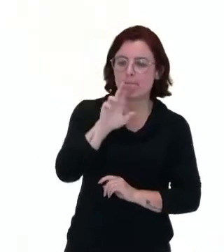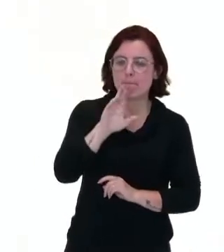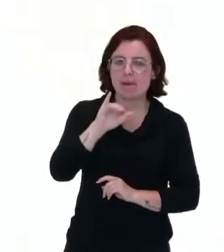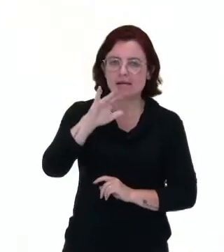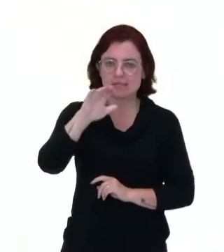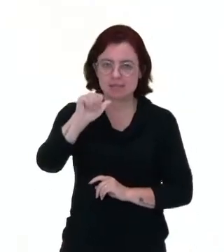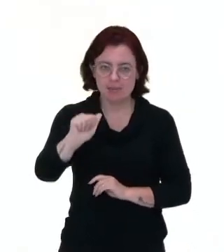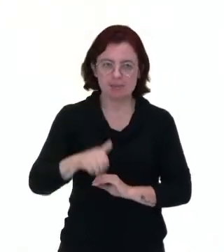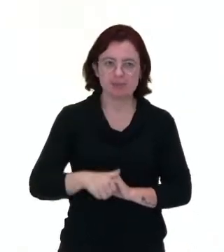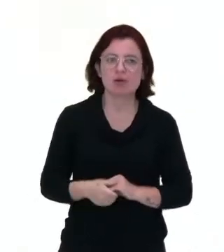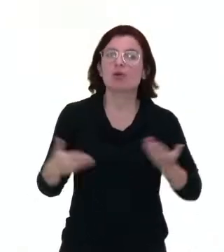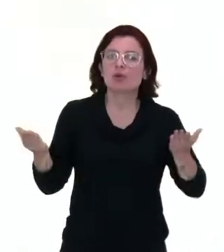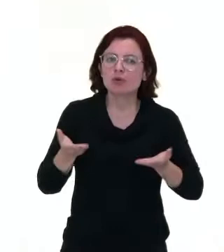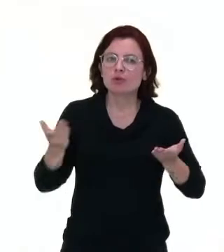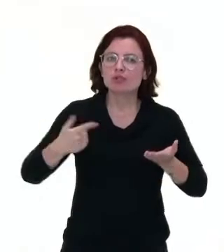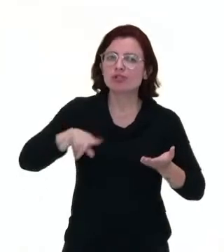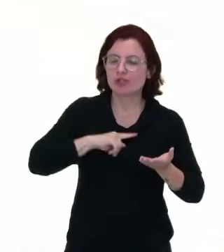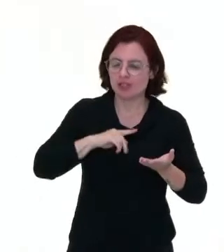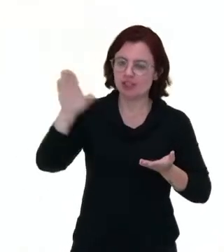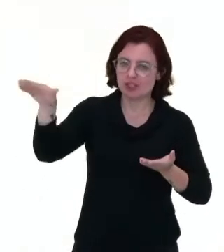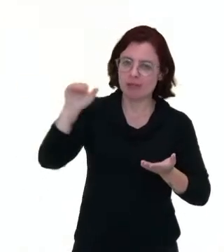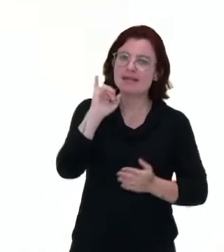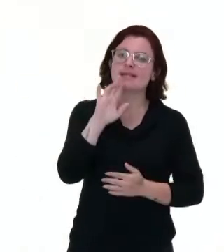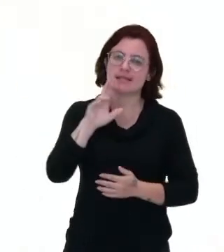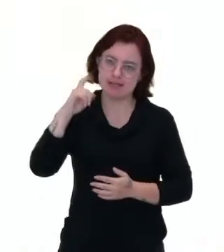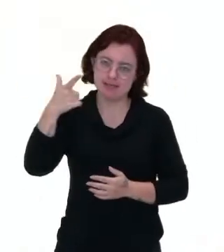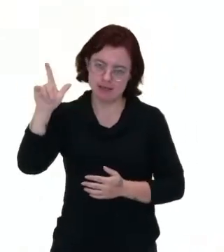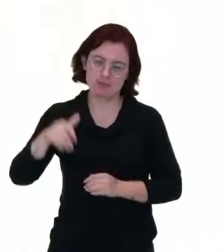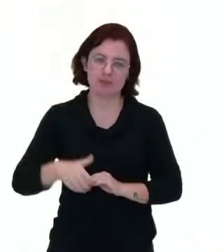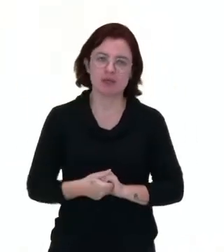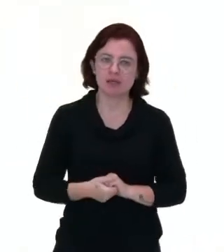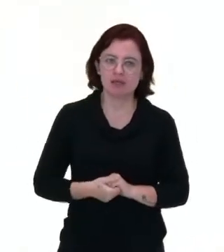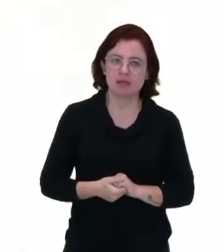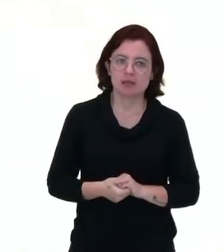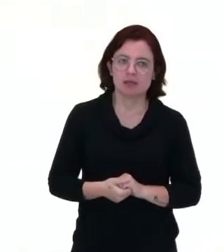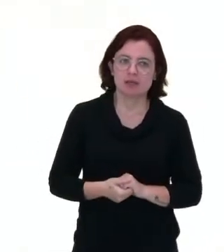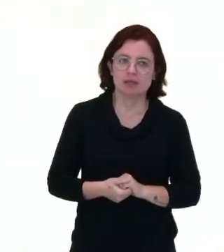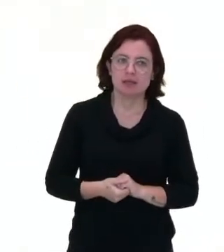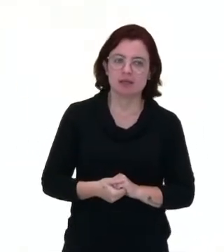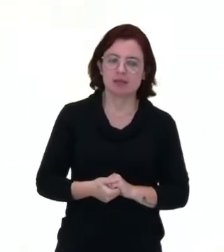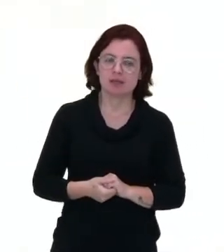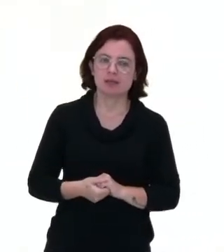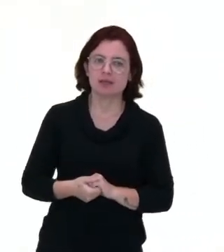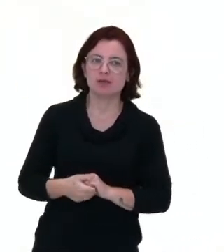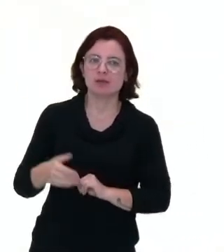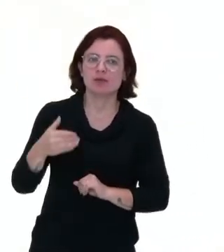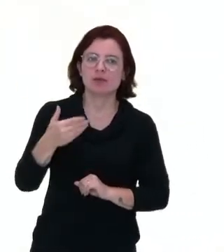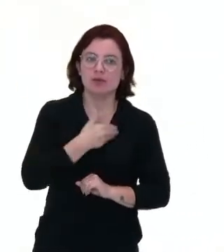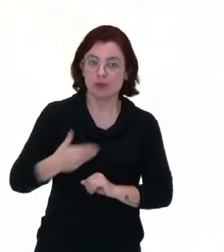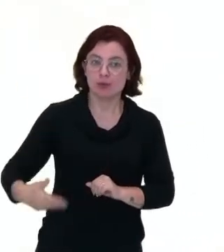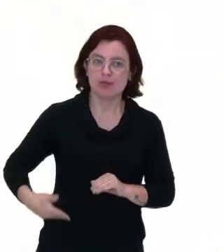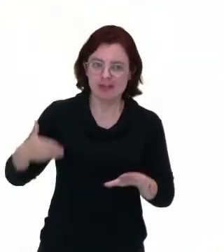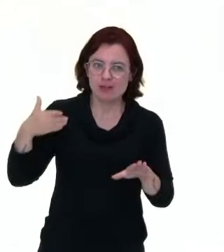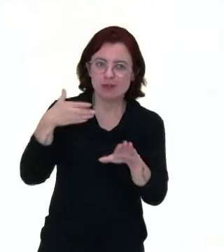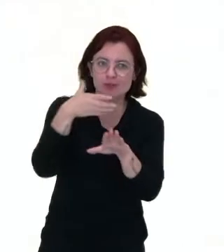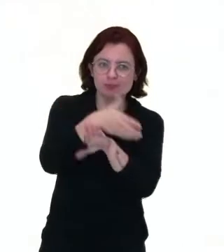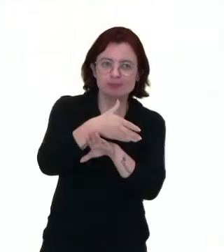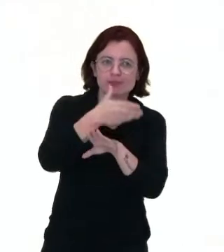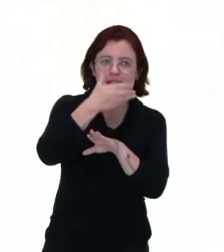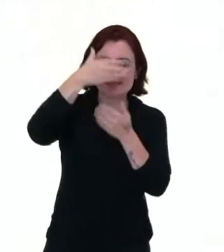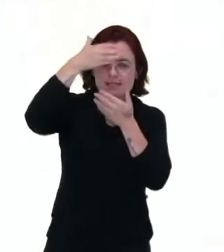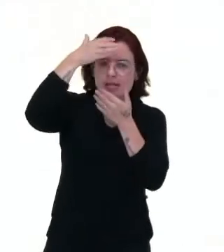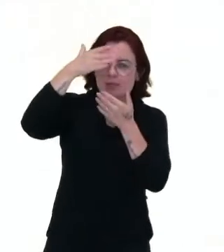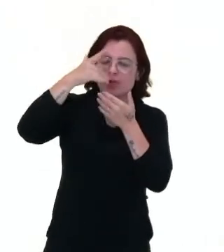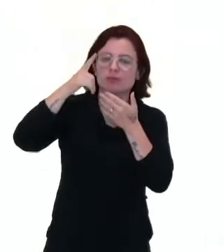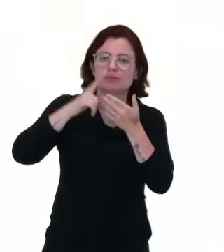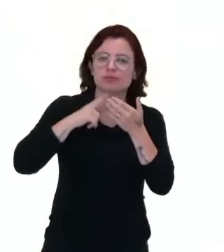onde hoje, atualmente, é o Irã. O Império Islâmico dominou a região no século VII e ajudou a